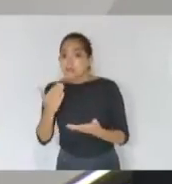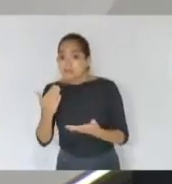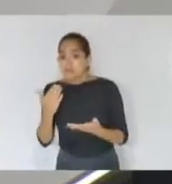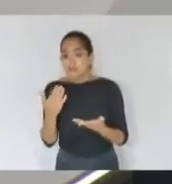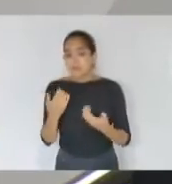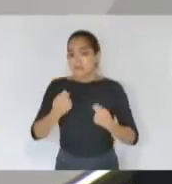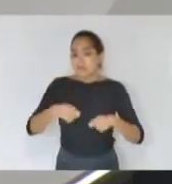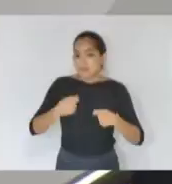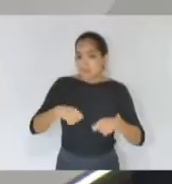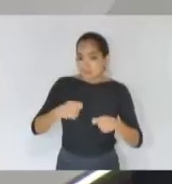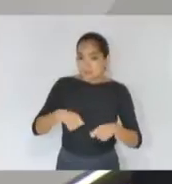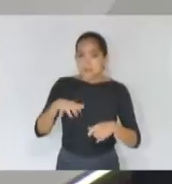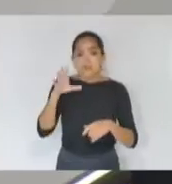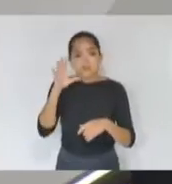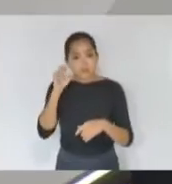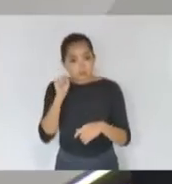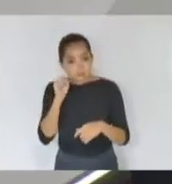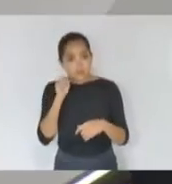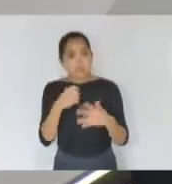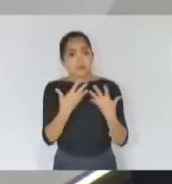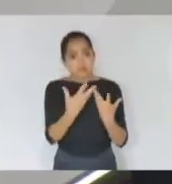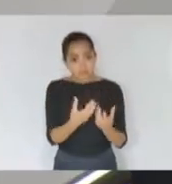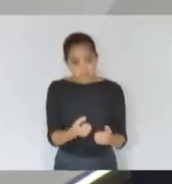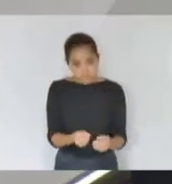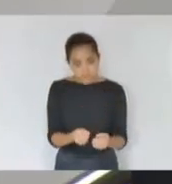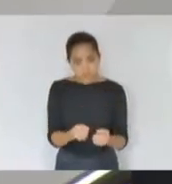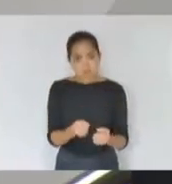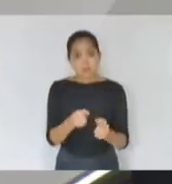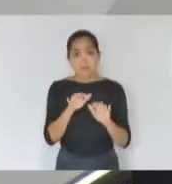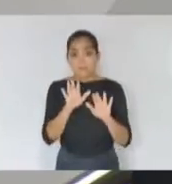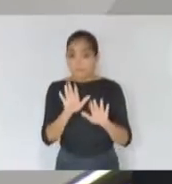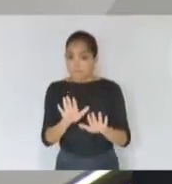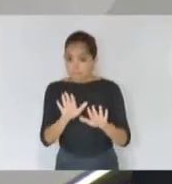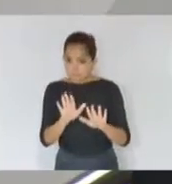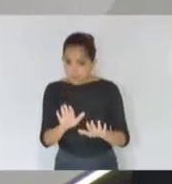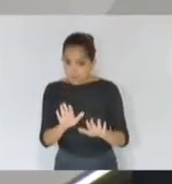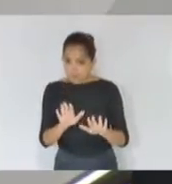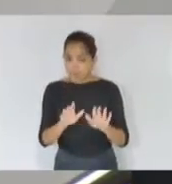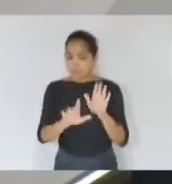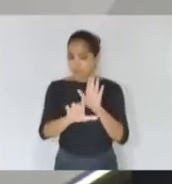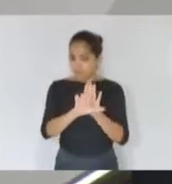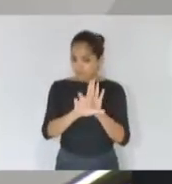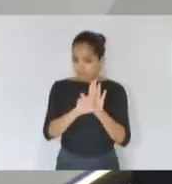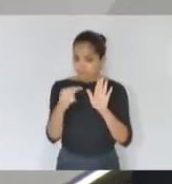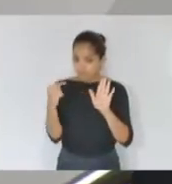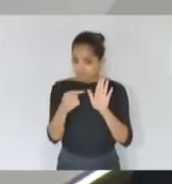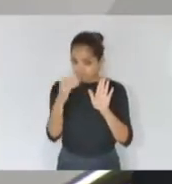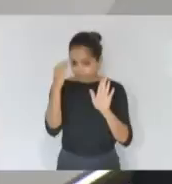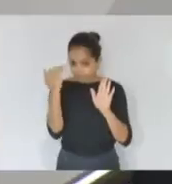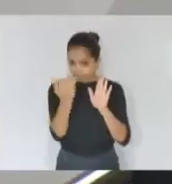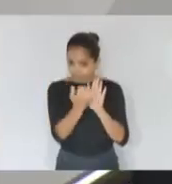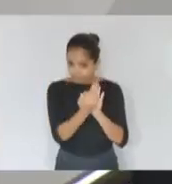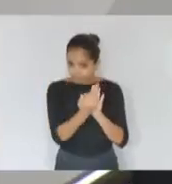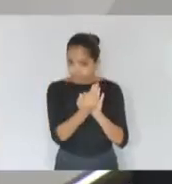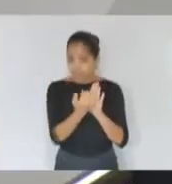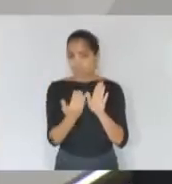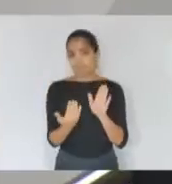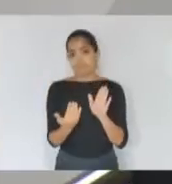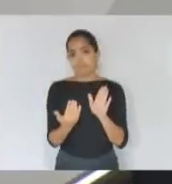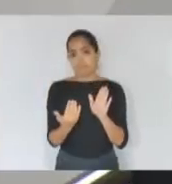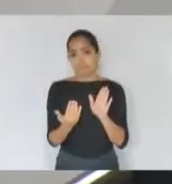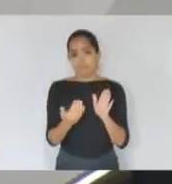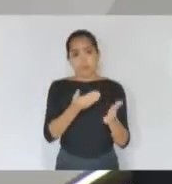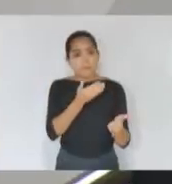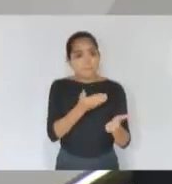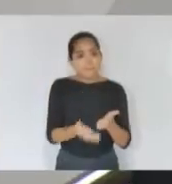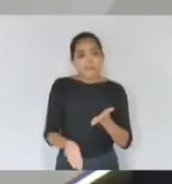sendo ouvidas e atendidas de acordo com a legislação pertinente. Itajaí não está perdendo